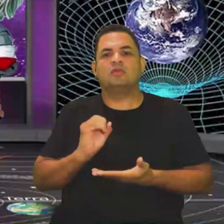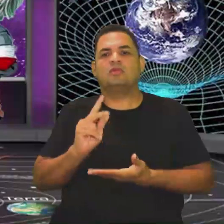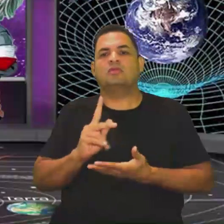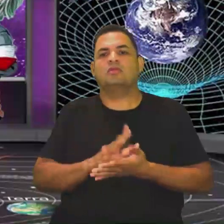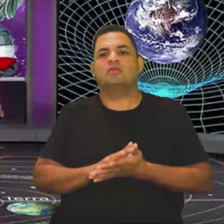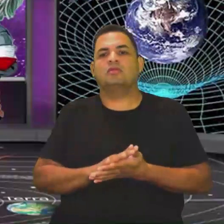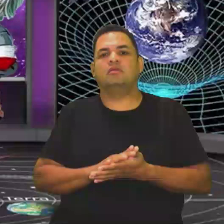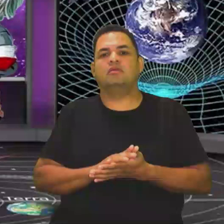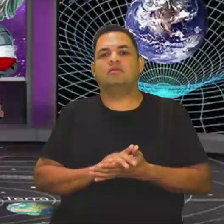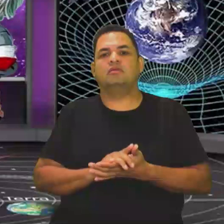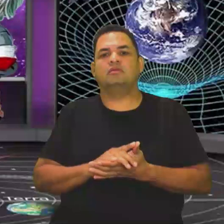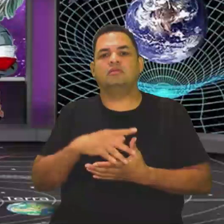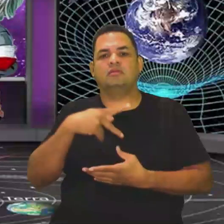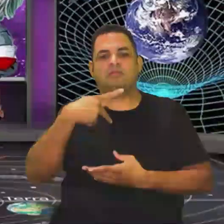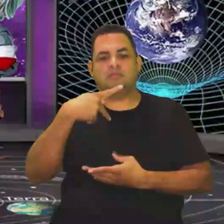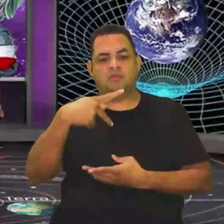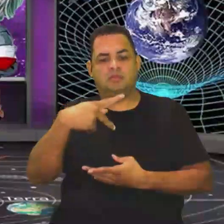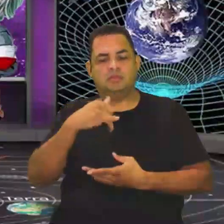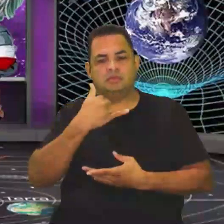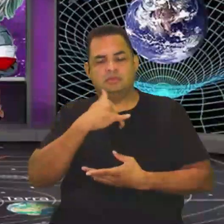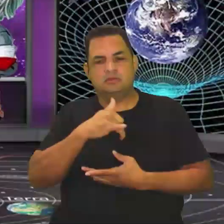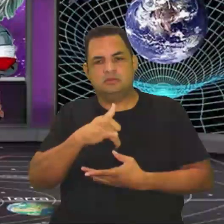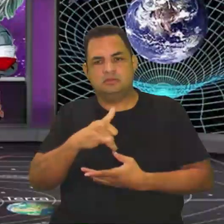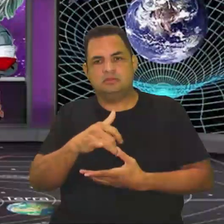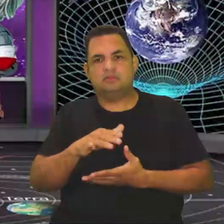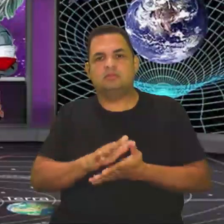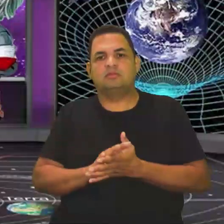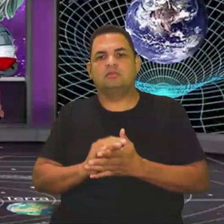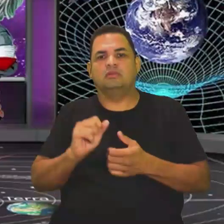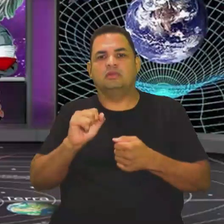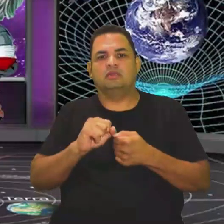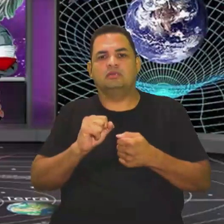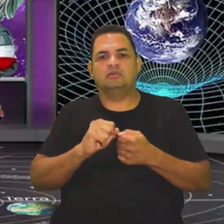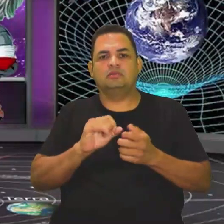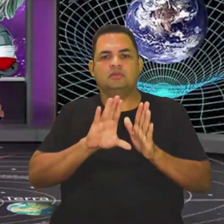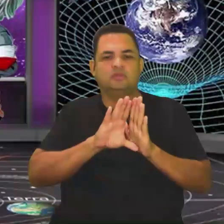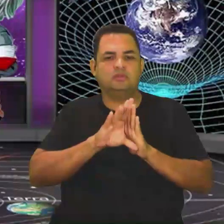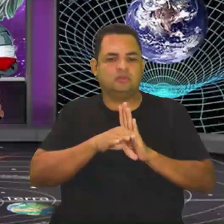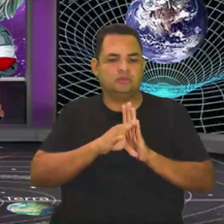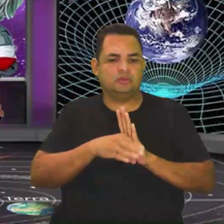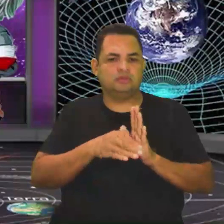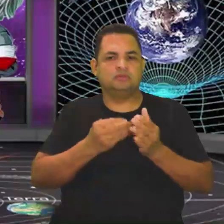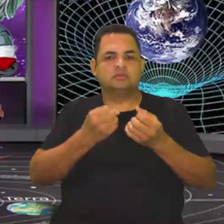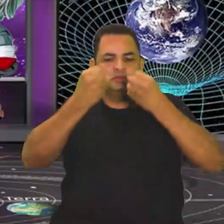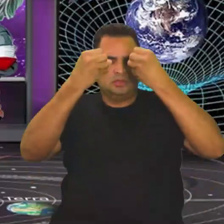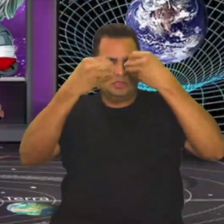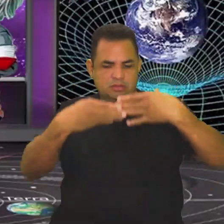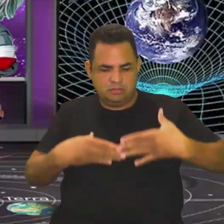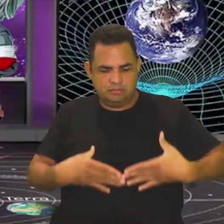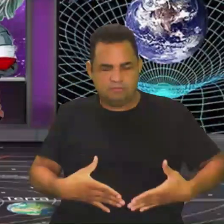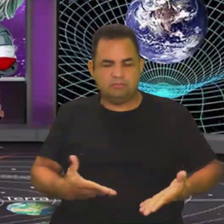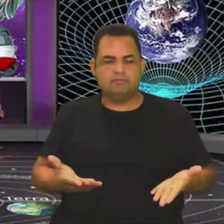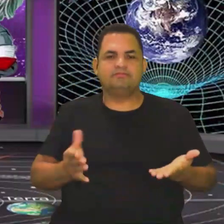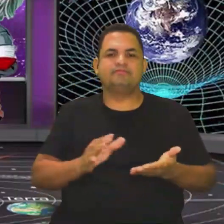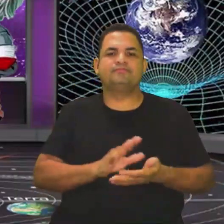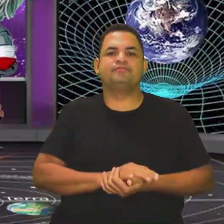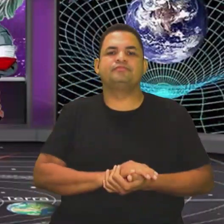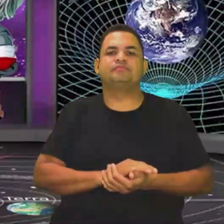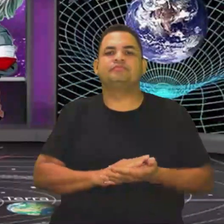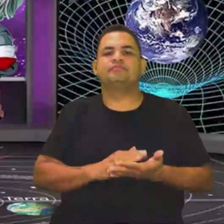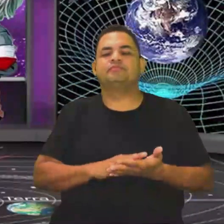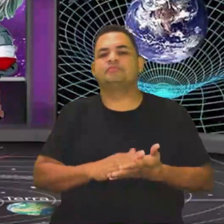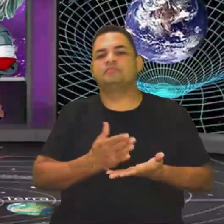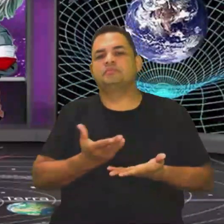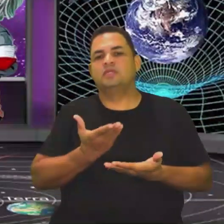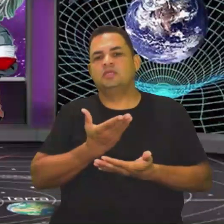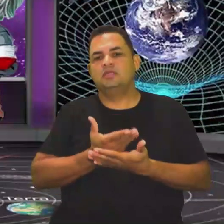falando de potência elétrica. Nós fizemos o conceito lá e definimos o conceito de potência elétrica. Nós